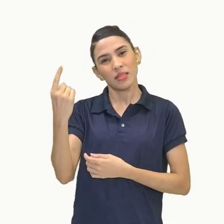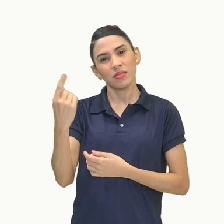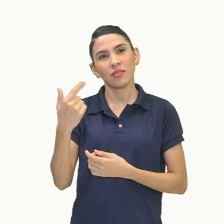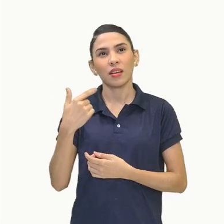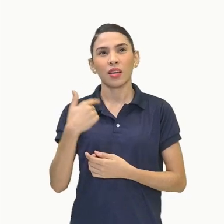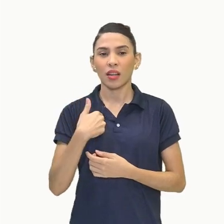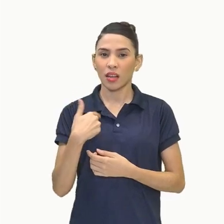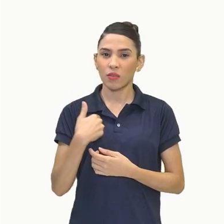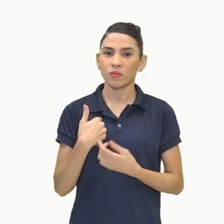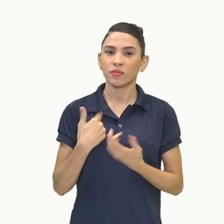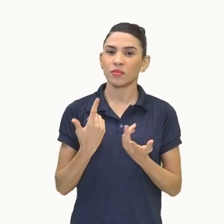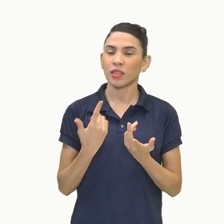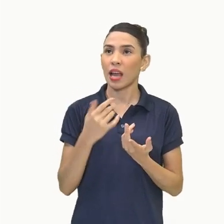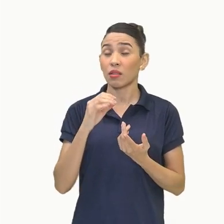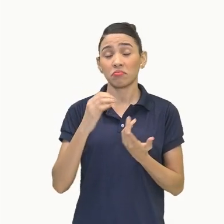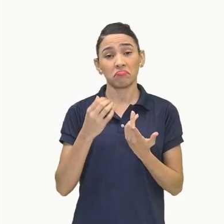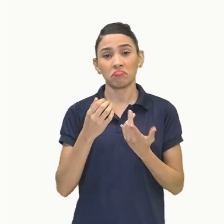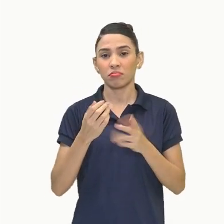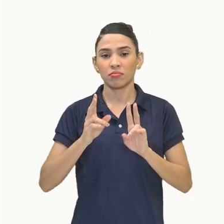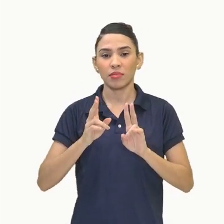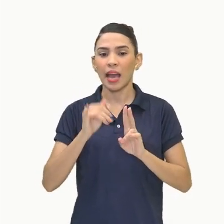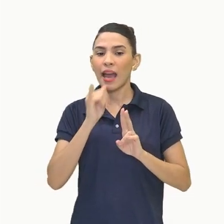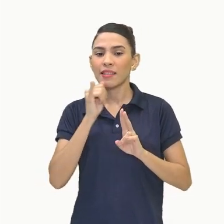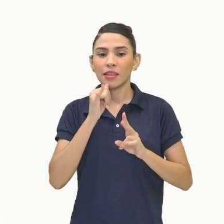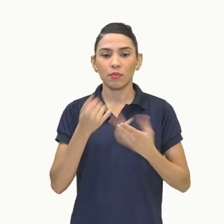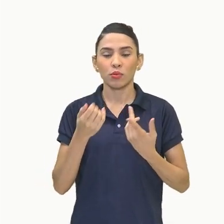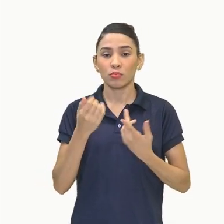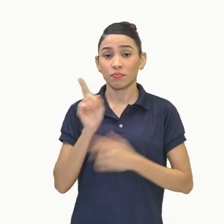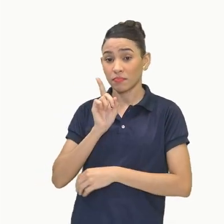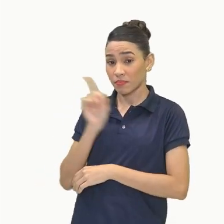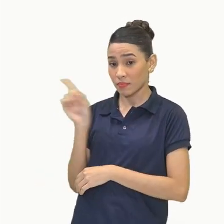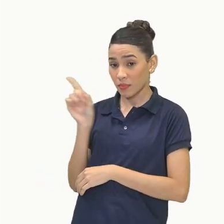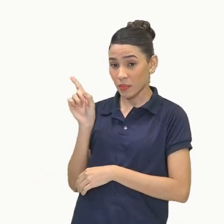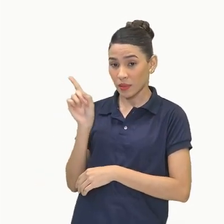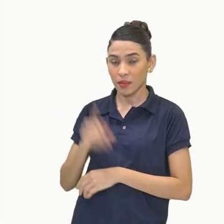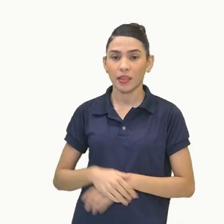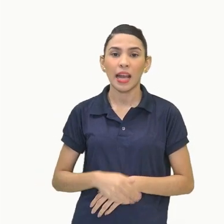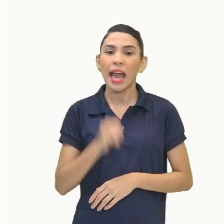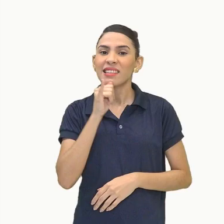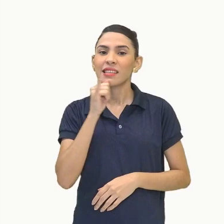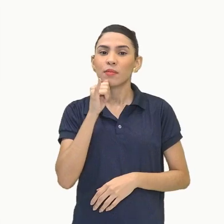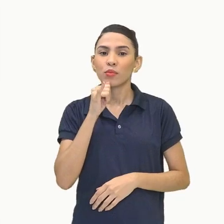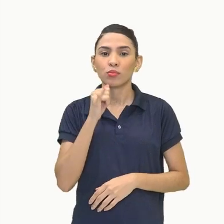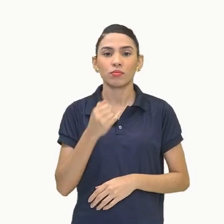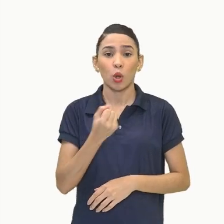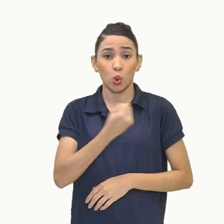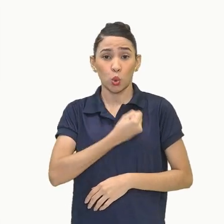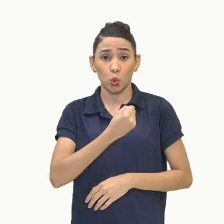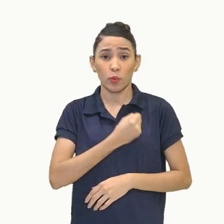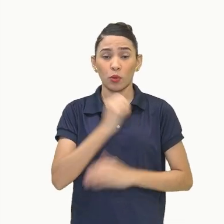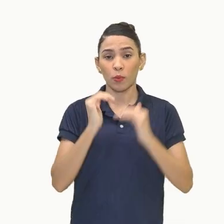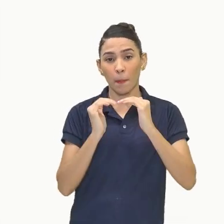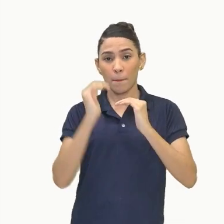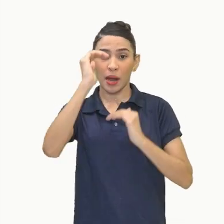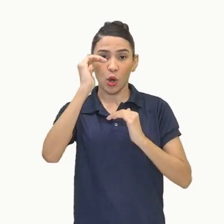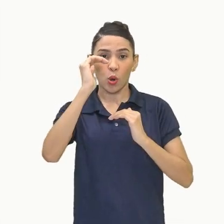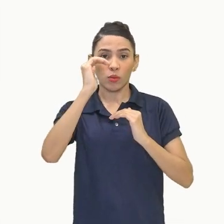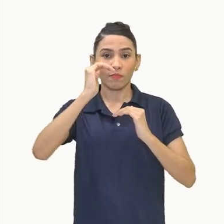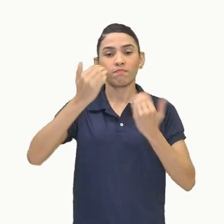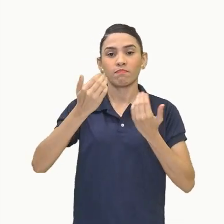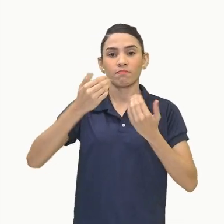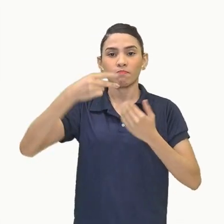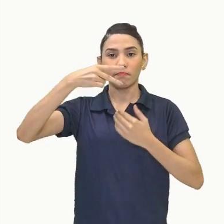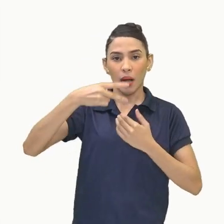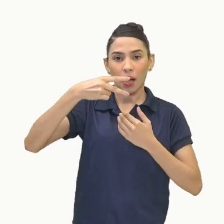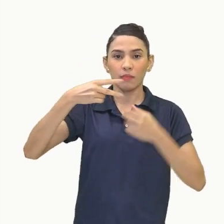sempre apontar a abertura para o valor maior. Sempre a abertura para o valor maior. E aí,